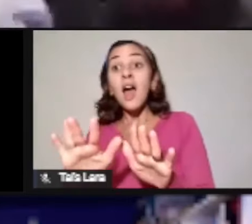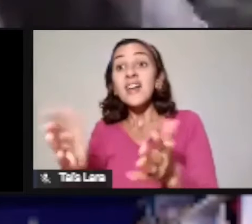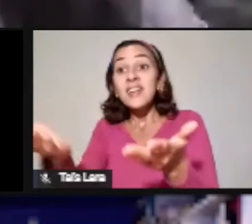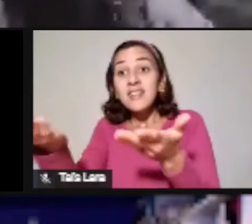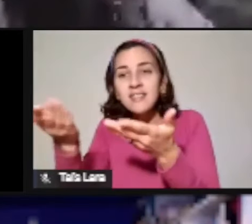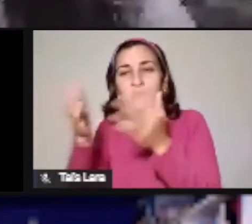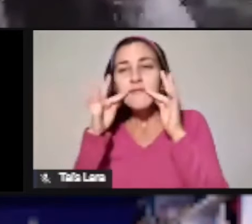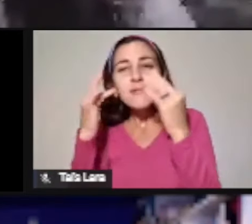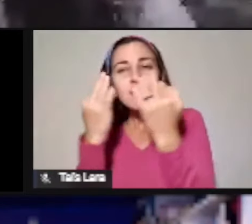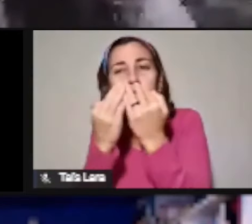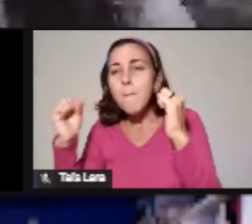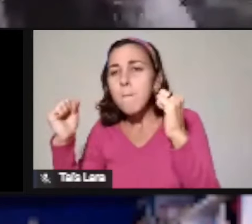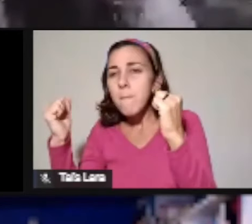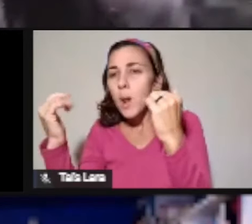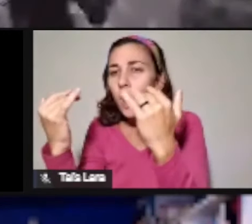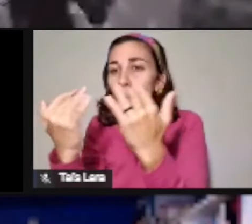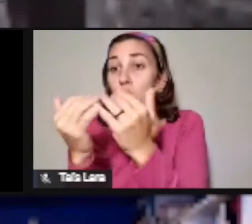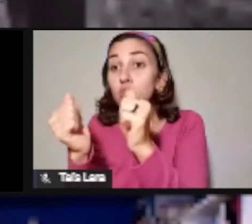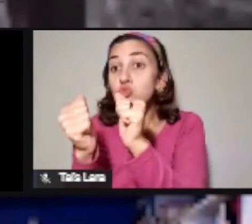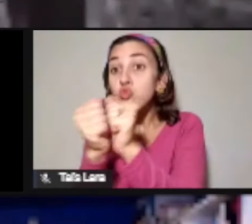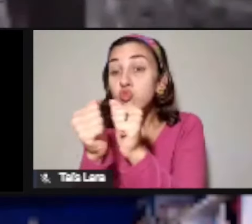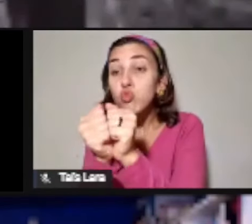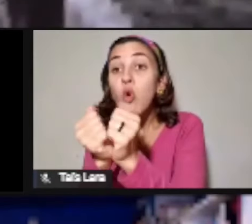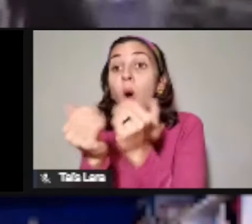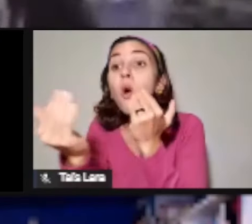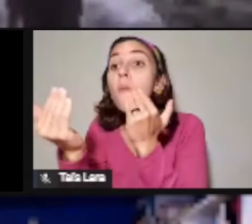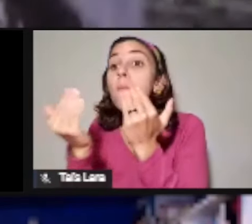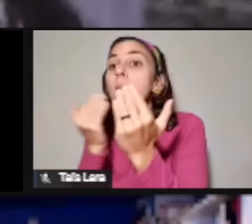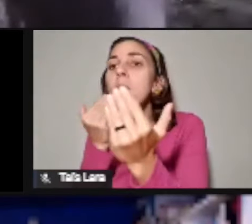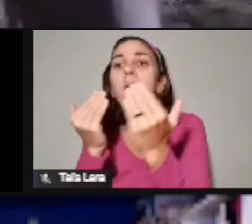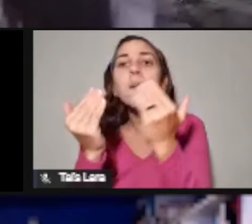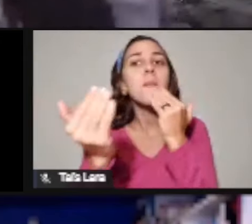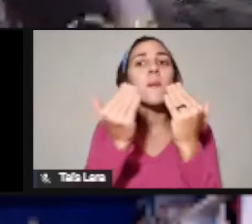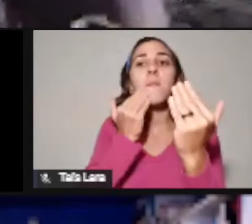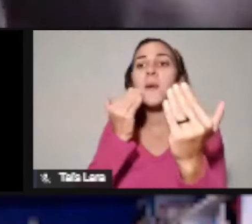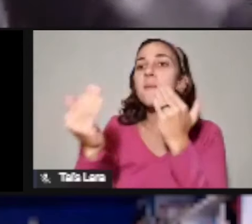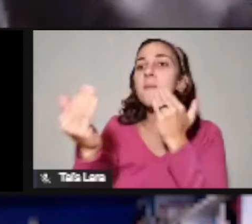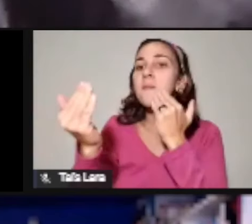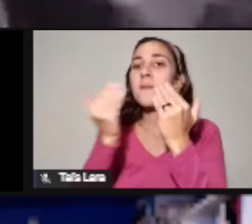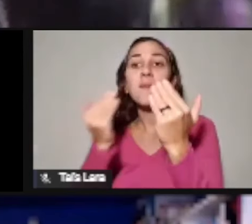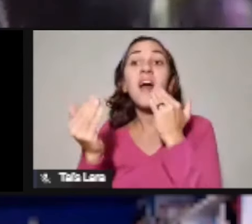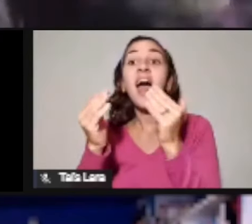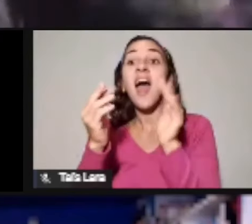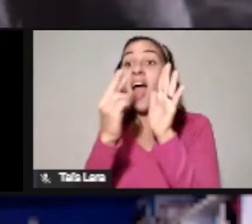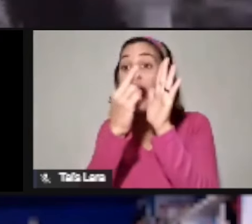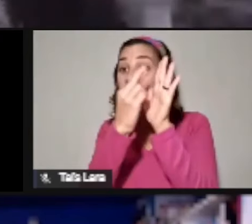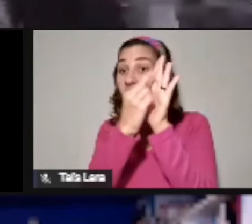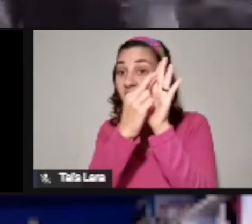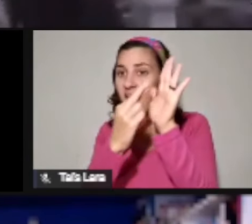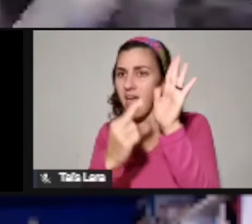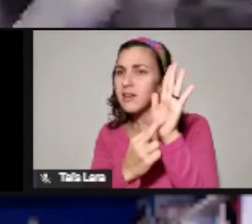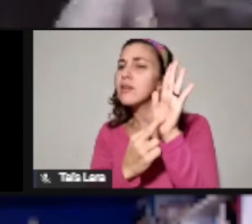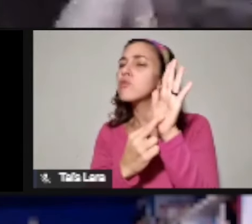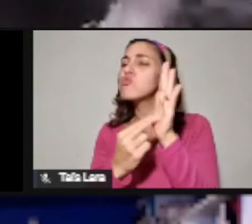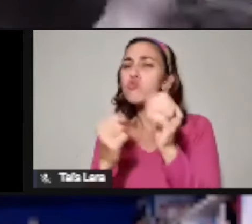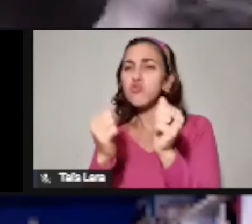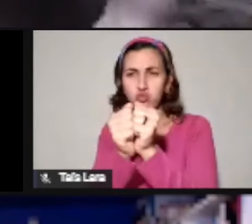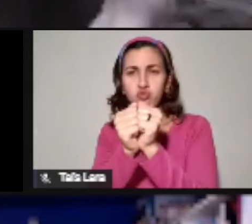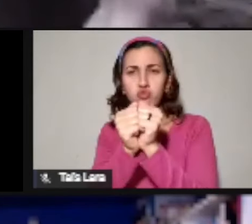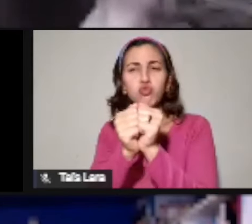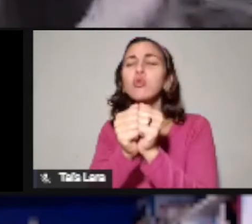as regras. Se a criança não é alfabetizada, né, e vai ficar mais fácil ela visualizar pela imagem, né? Então,